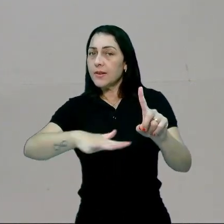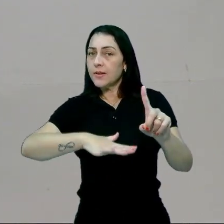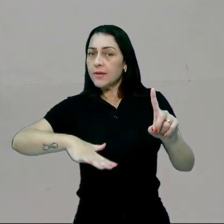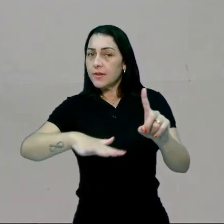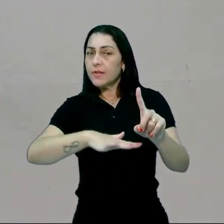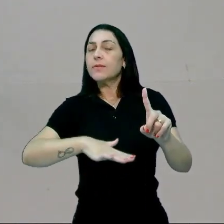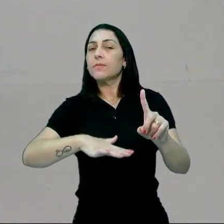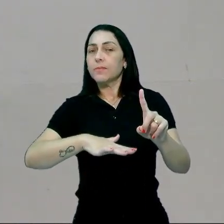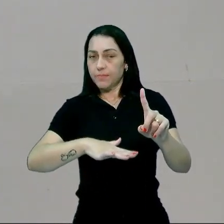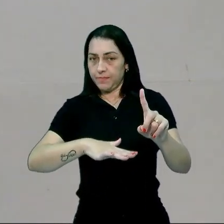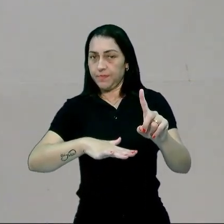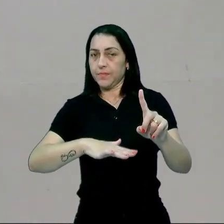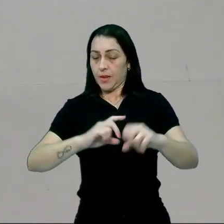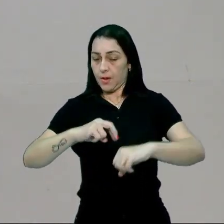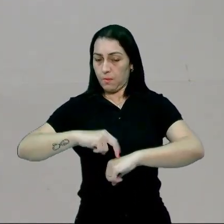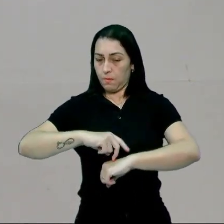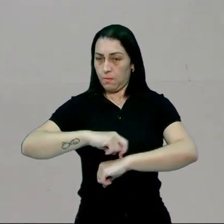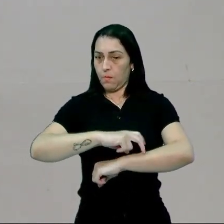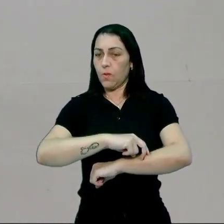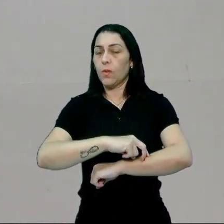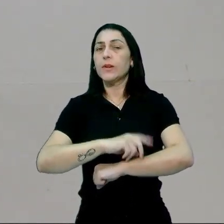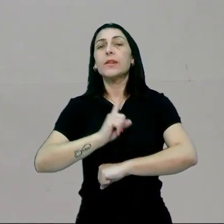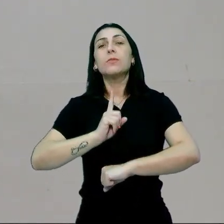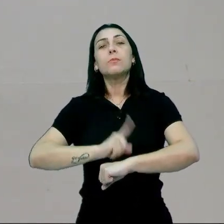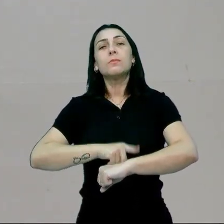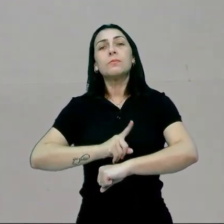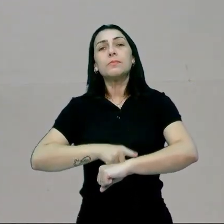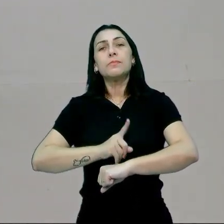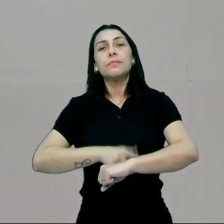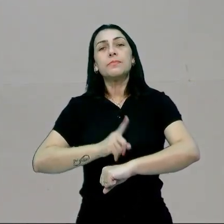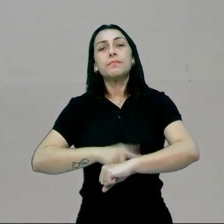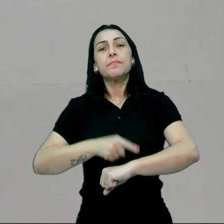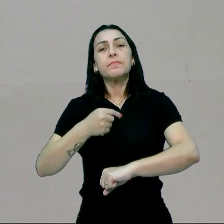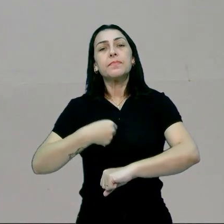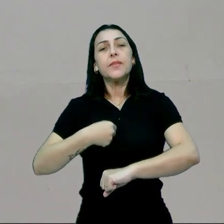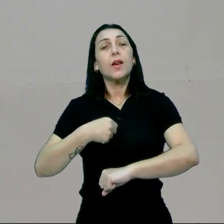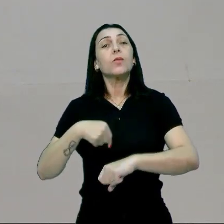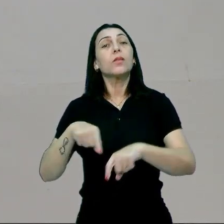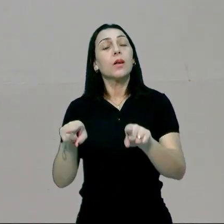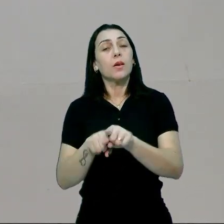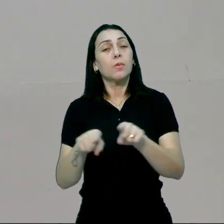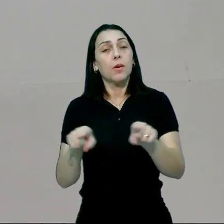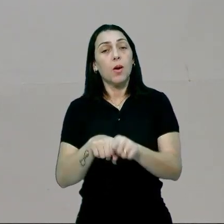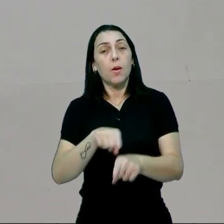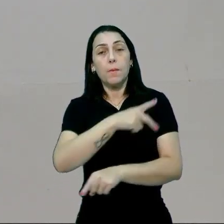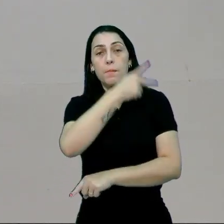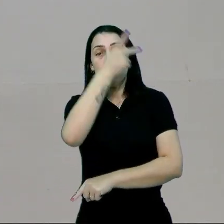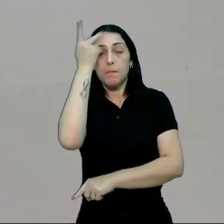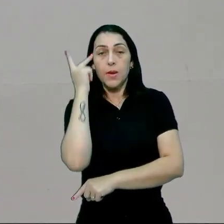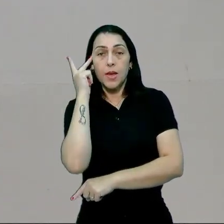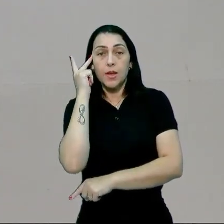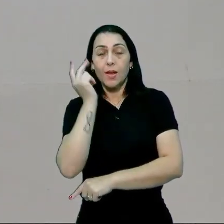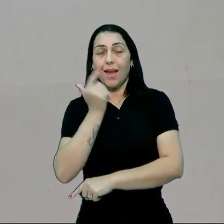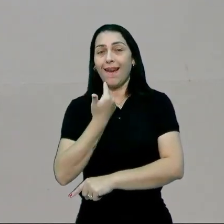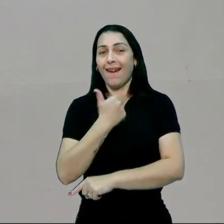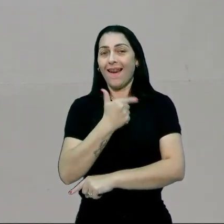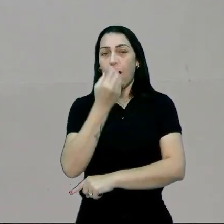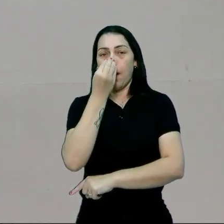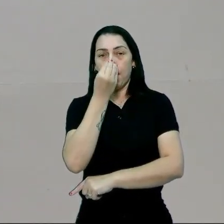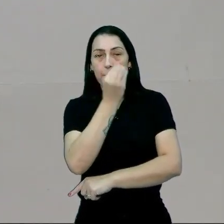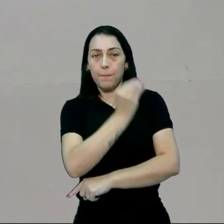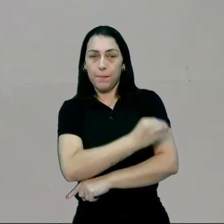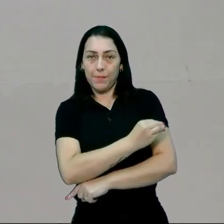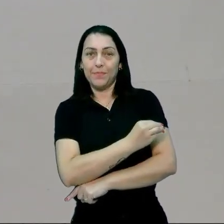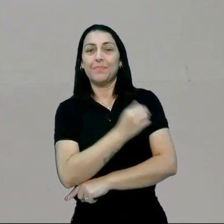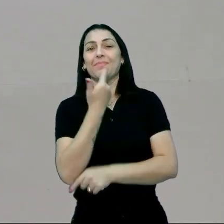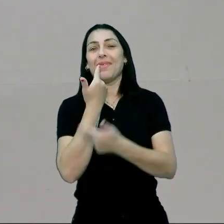como sendo moda naquele momento, muitas das vezes eu sou uma pessoa ridicularizada, eu sou